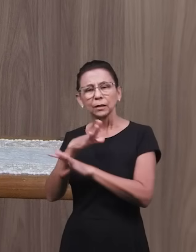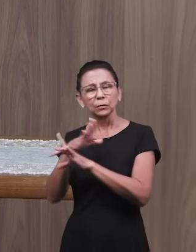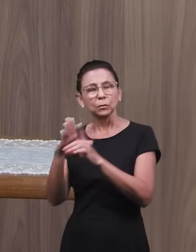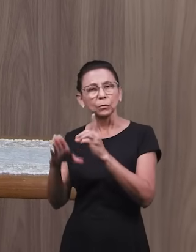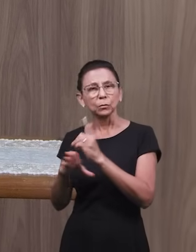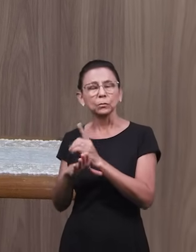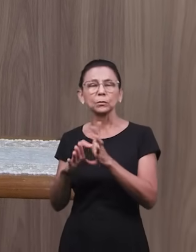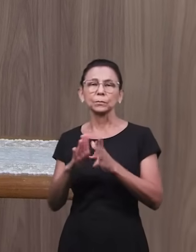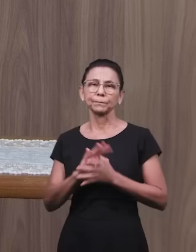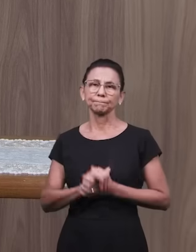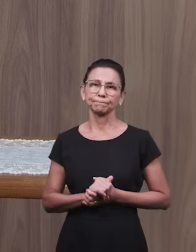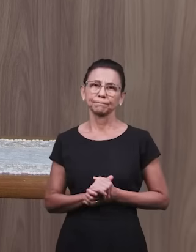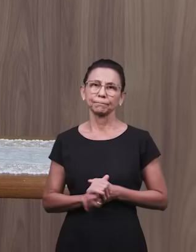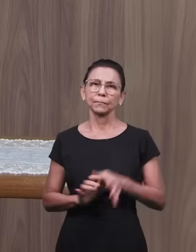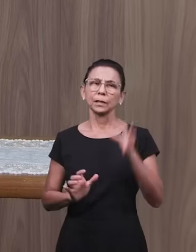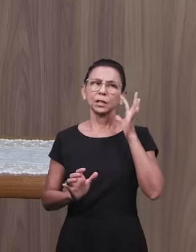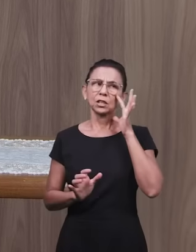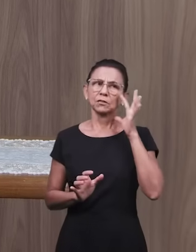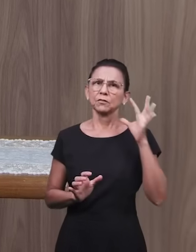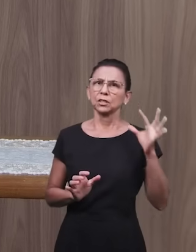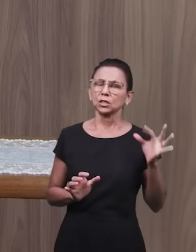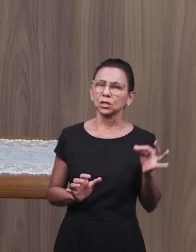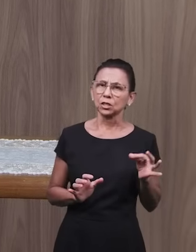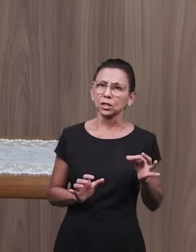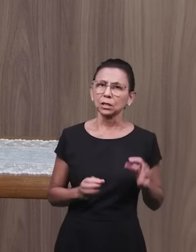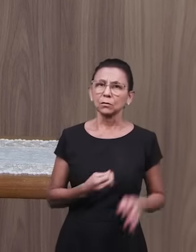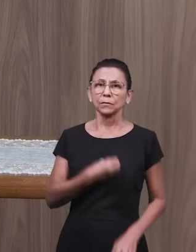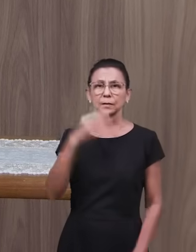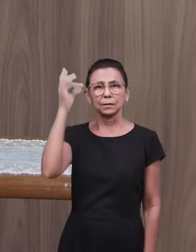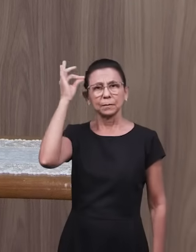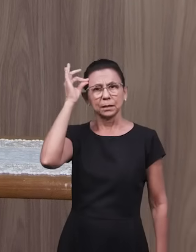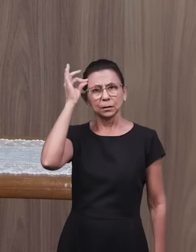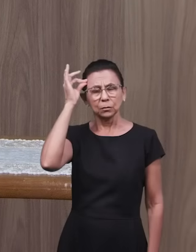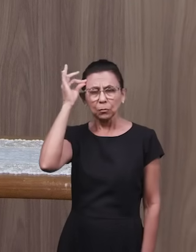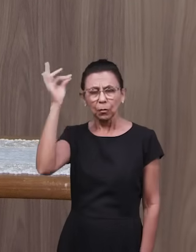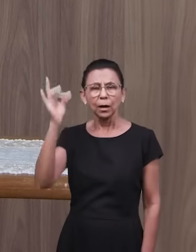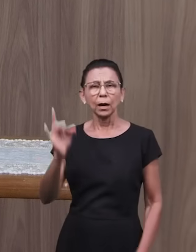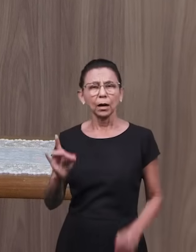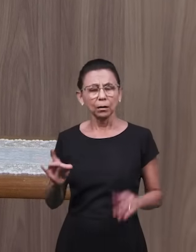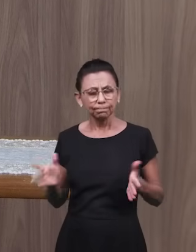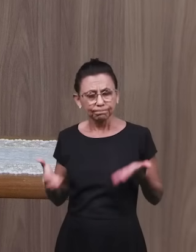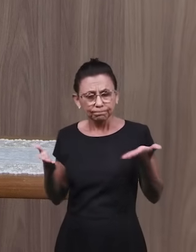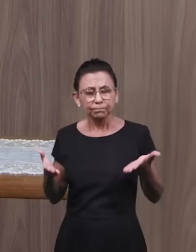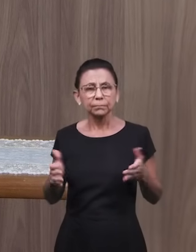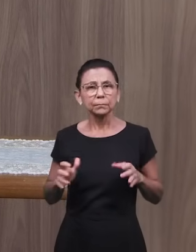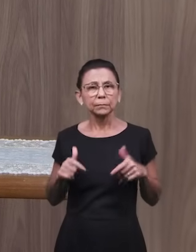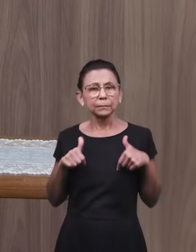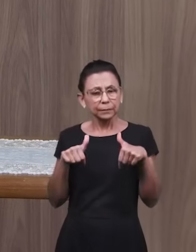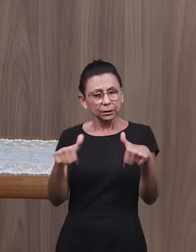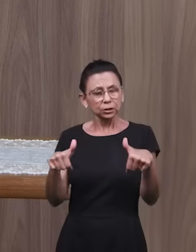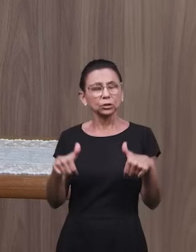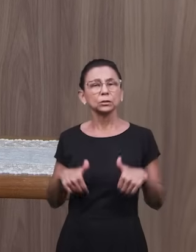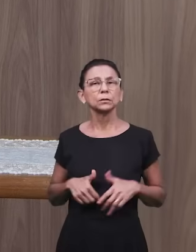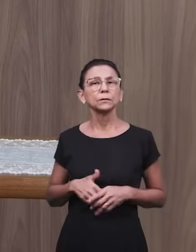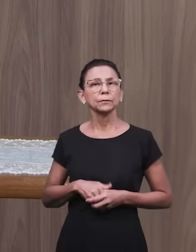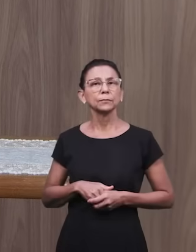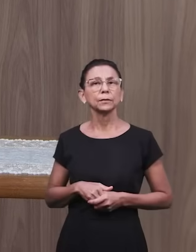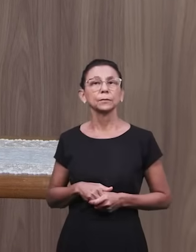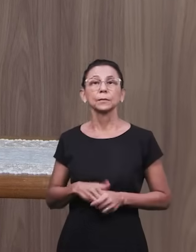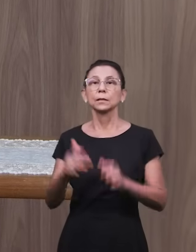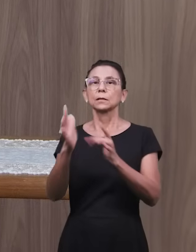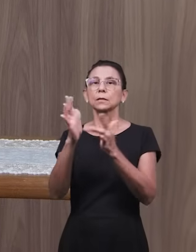esteja em vigilância, com a sua vida espiritual ativa, porque Jesus breve